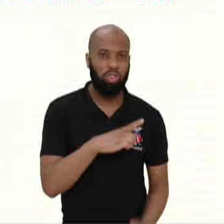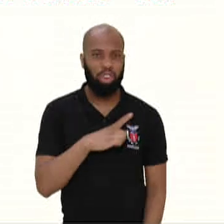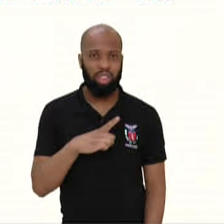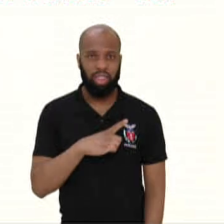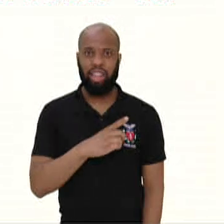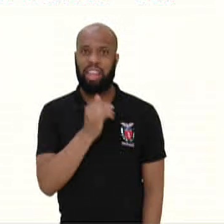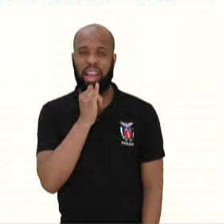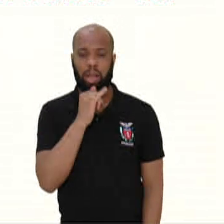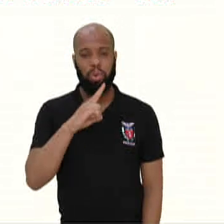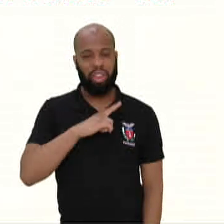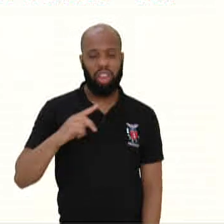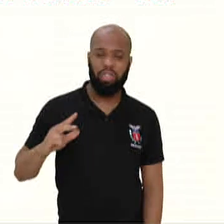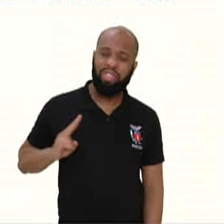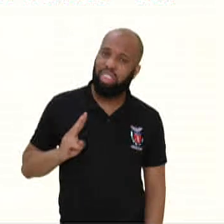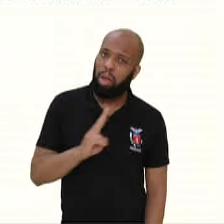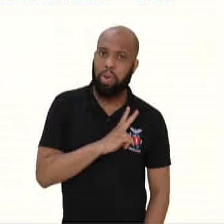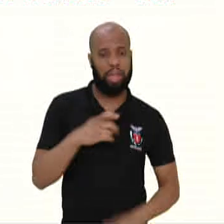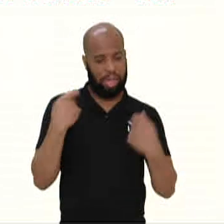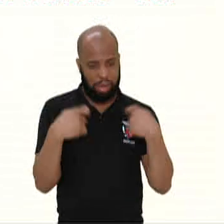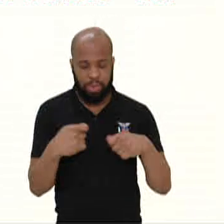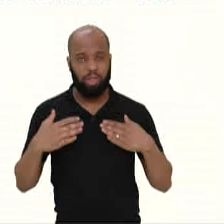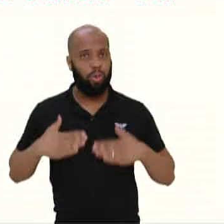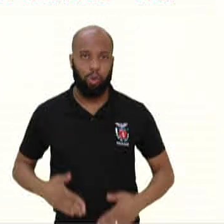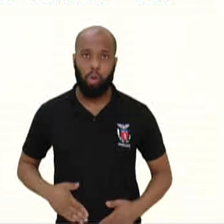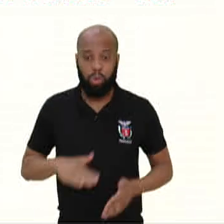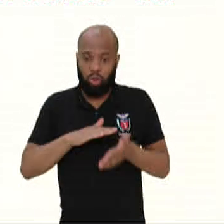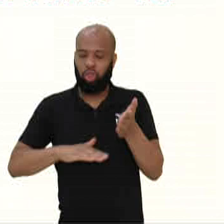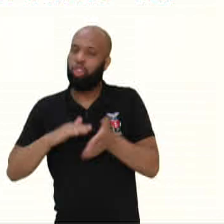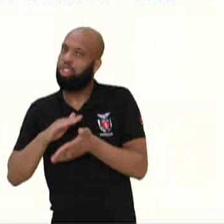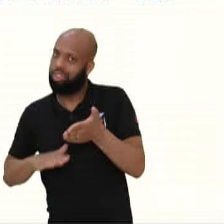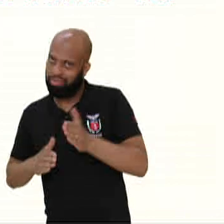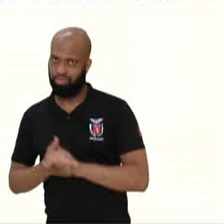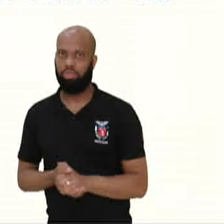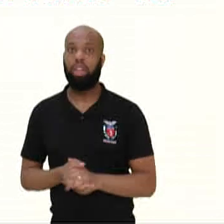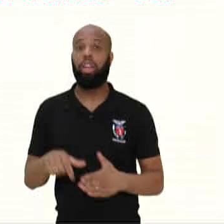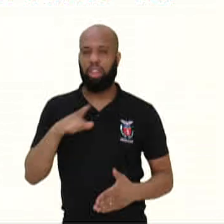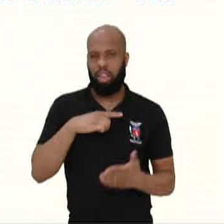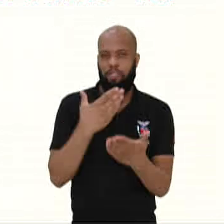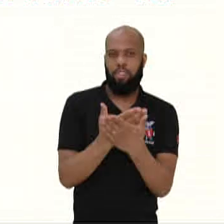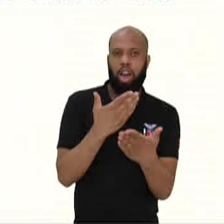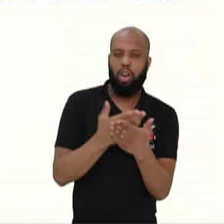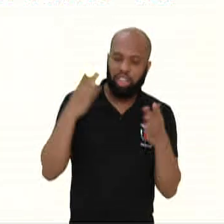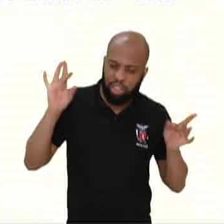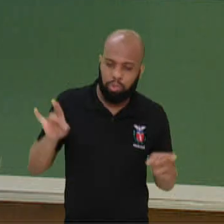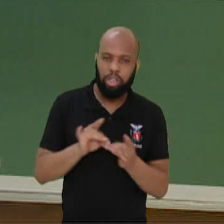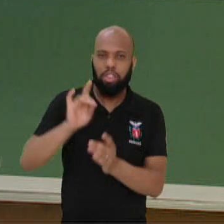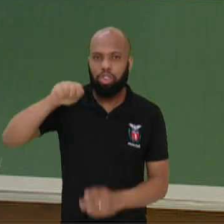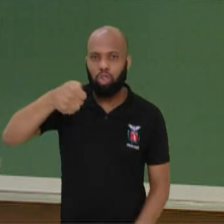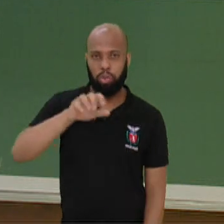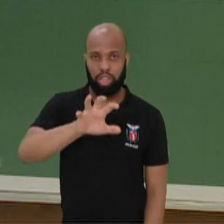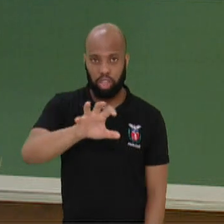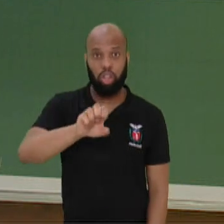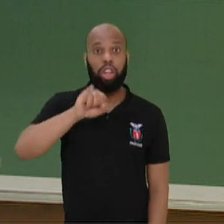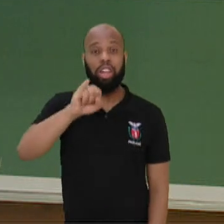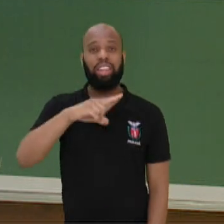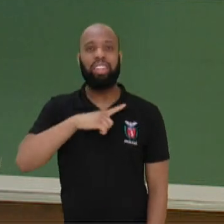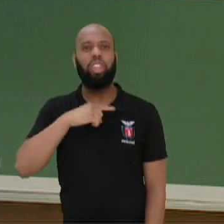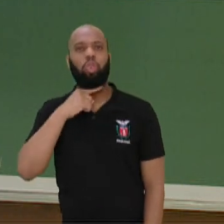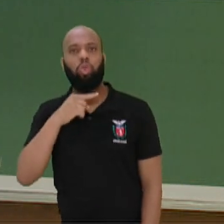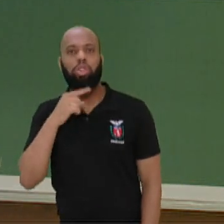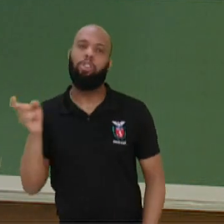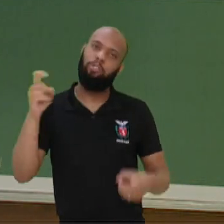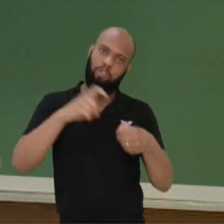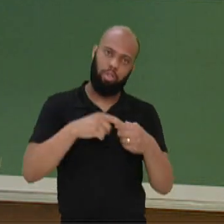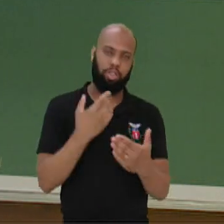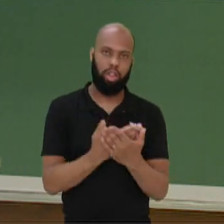mais macronutrientes, carboidratos, gorduras e proteínas. Tivemos uma aula anterior sobre isso, quem tiver dúvida, revisite